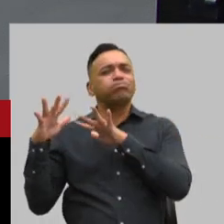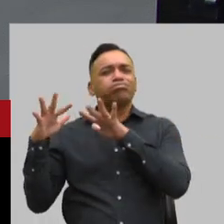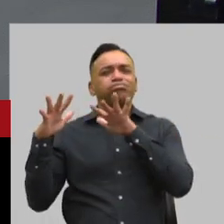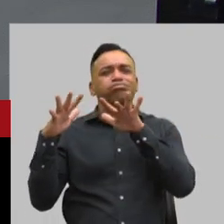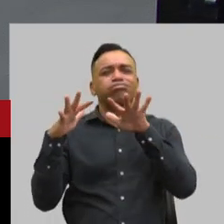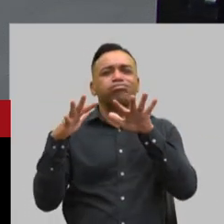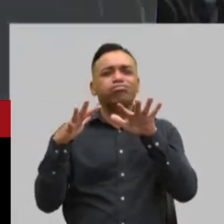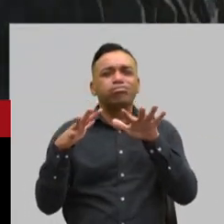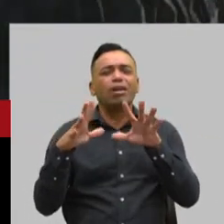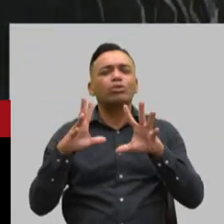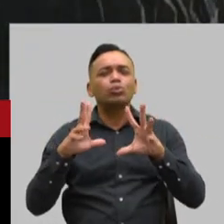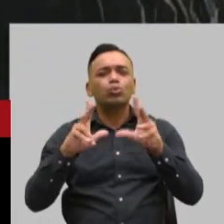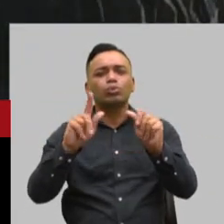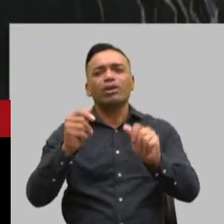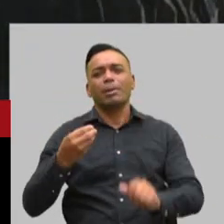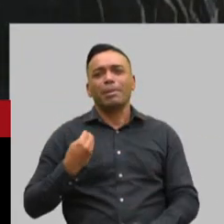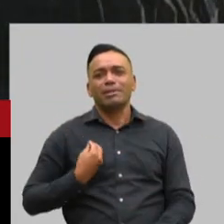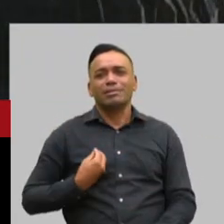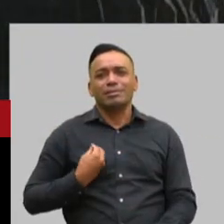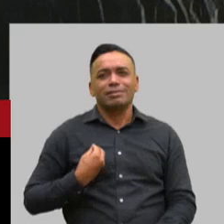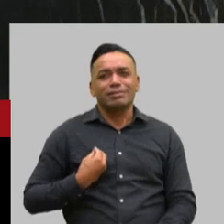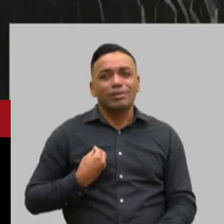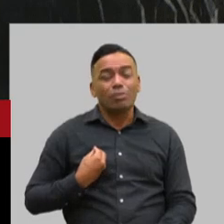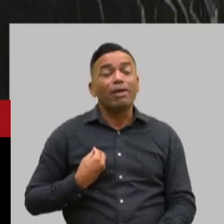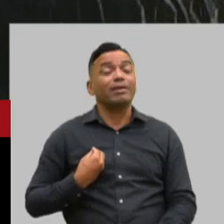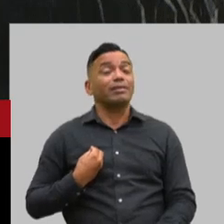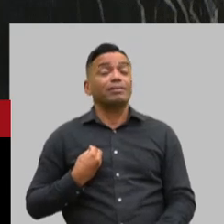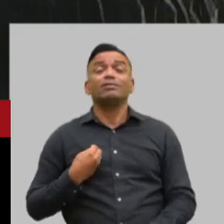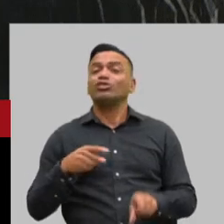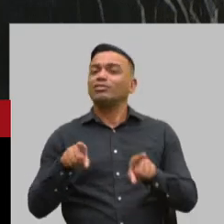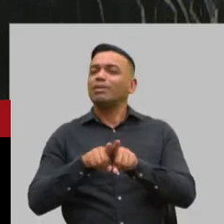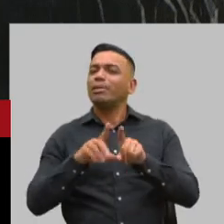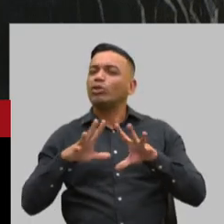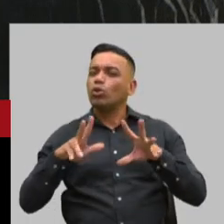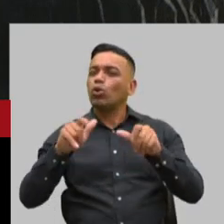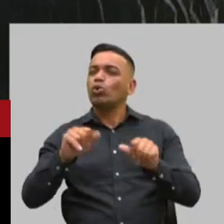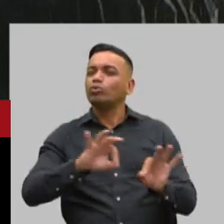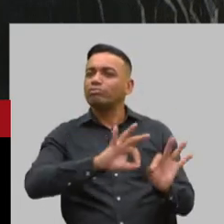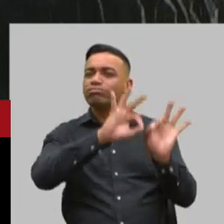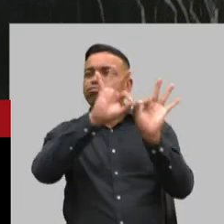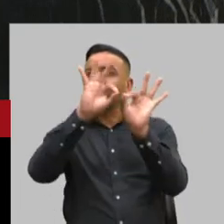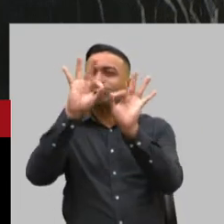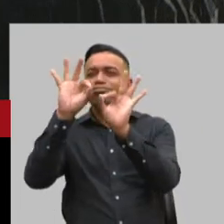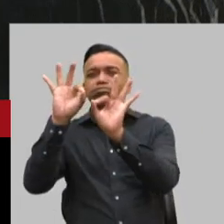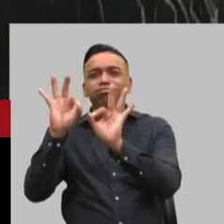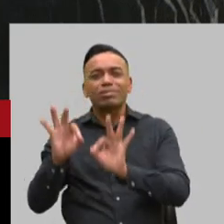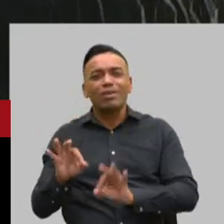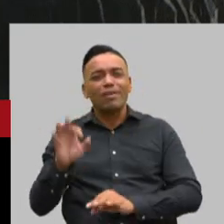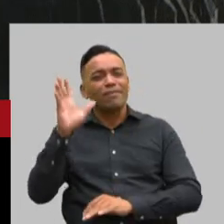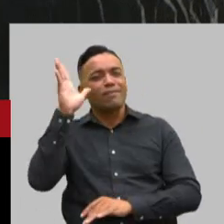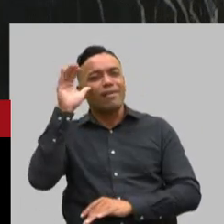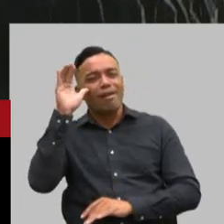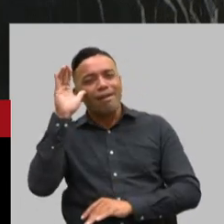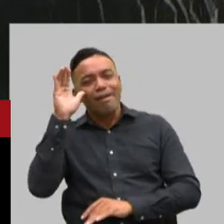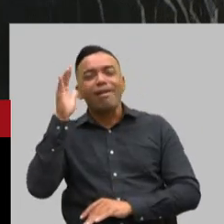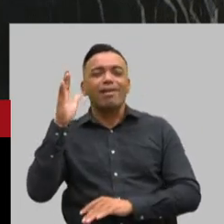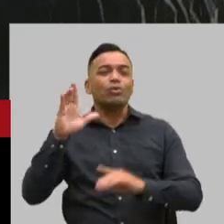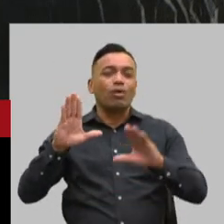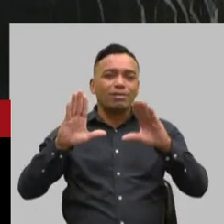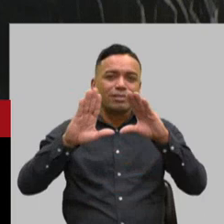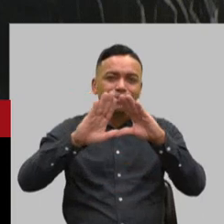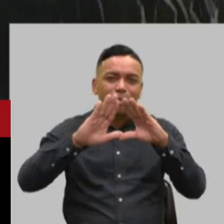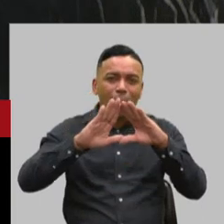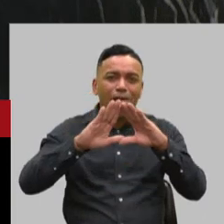conosco, presencialmente. Todos e todas que nos acompanham através dos diversos canais da TV Assembleia, dos